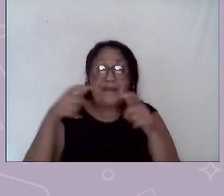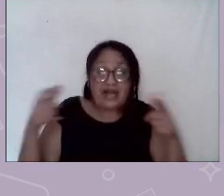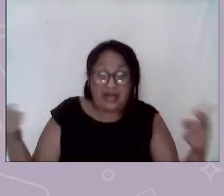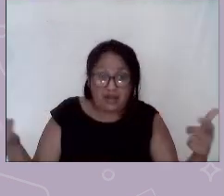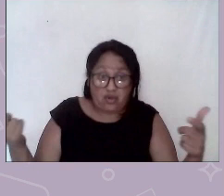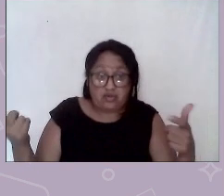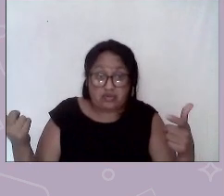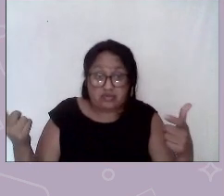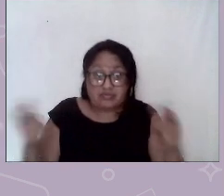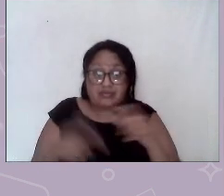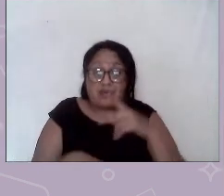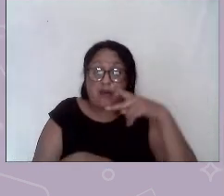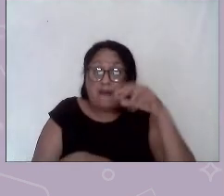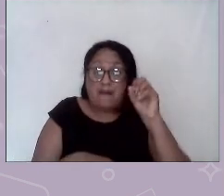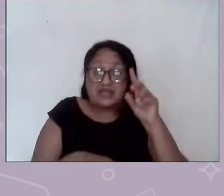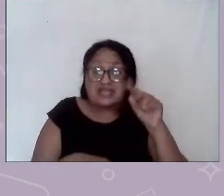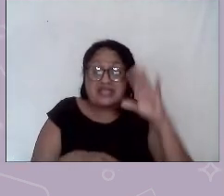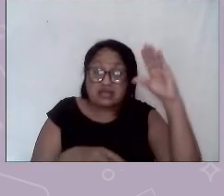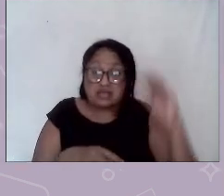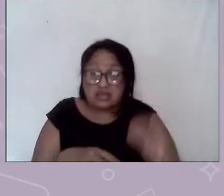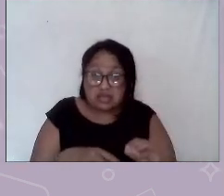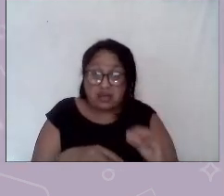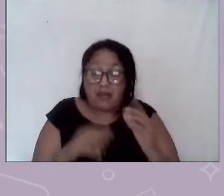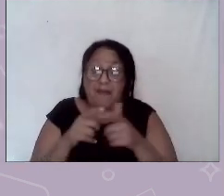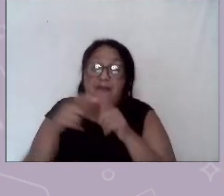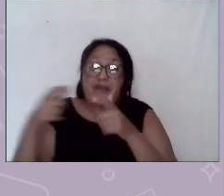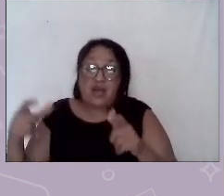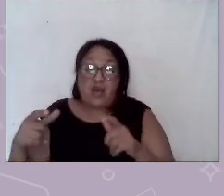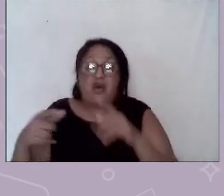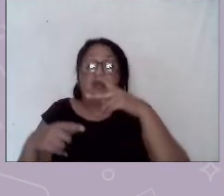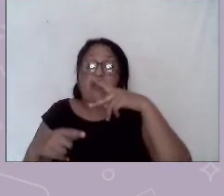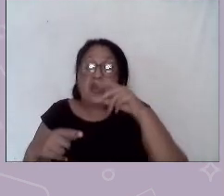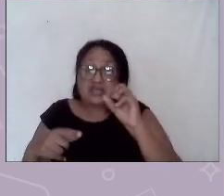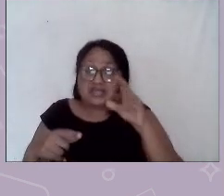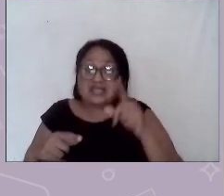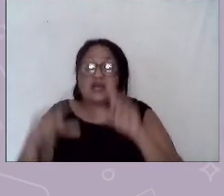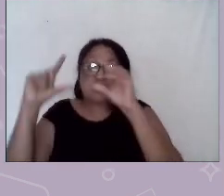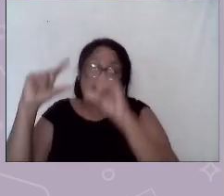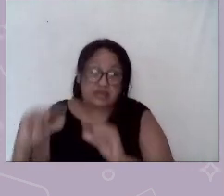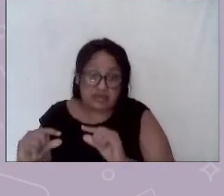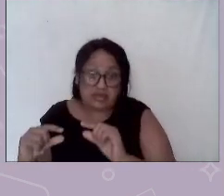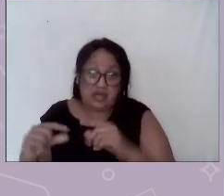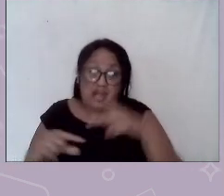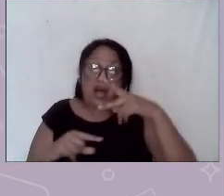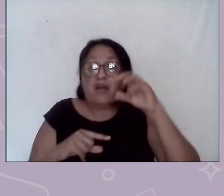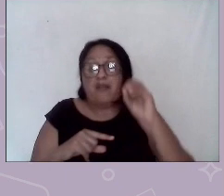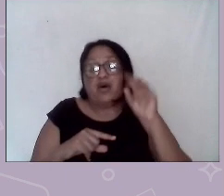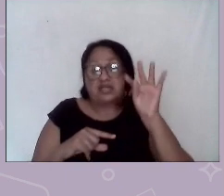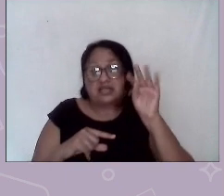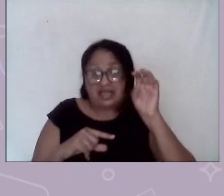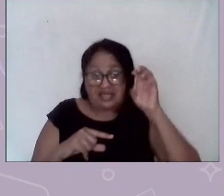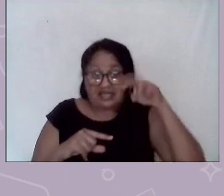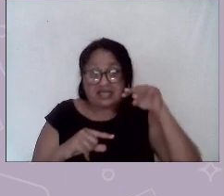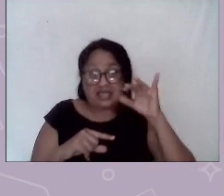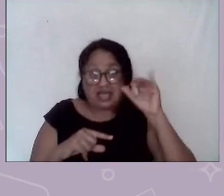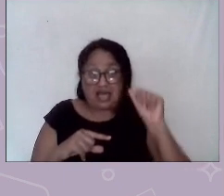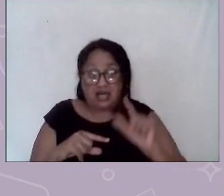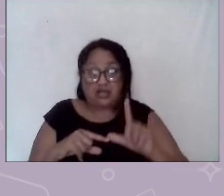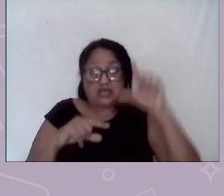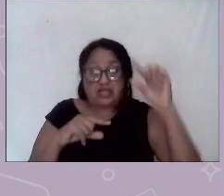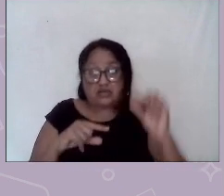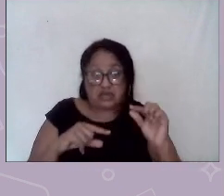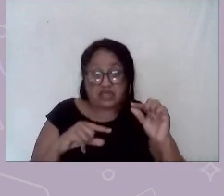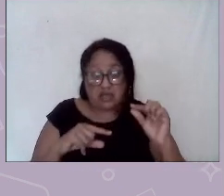redução maior o potencial para se reduzir o nome já está dizendo potencial de redução potencial para se